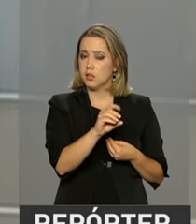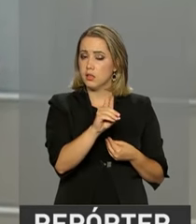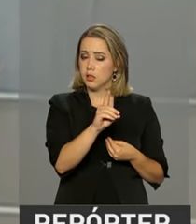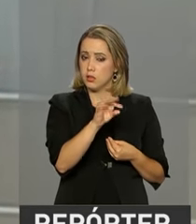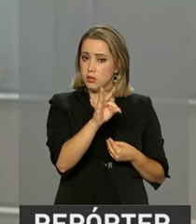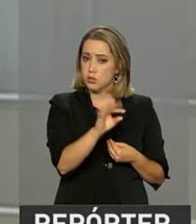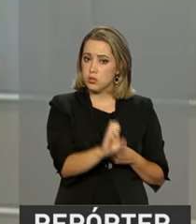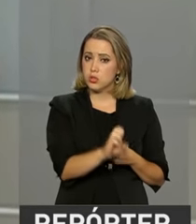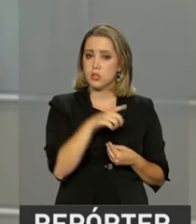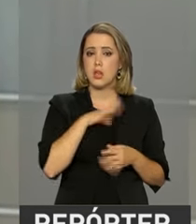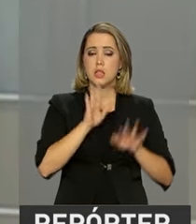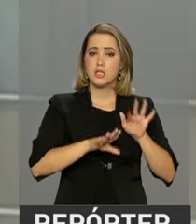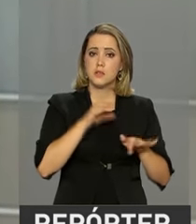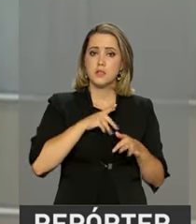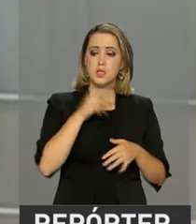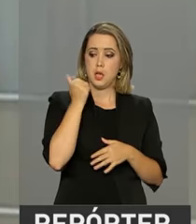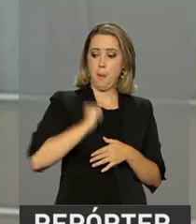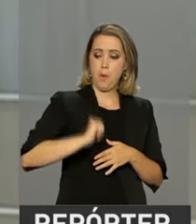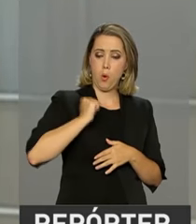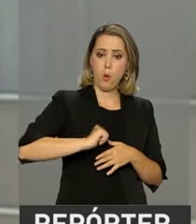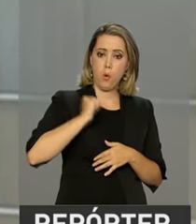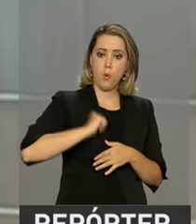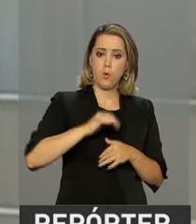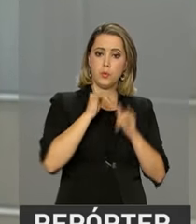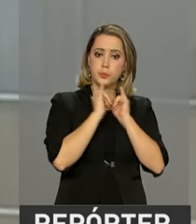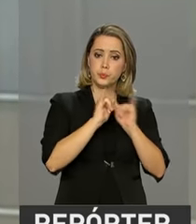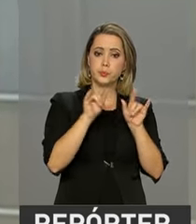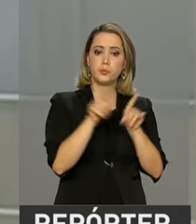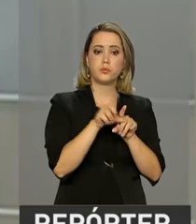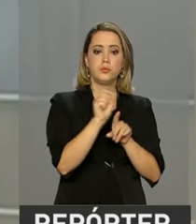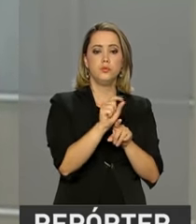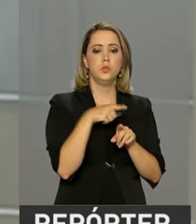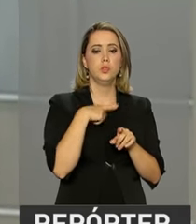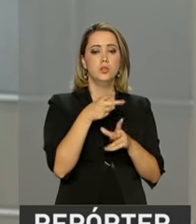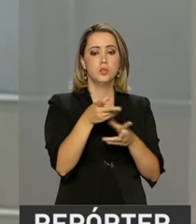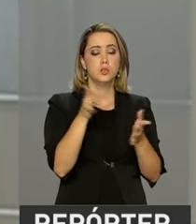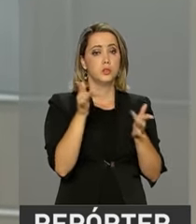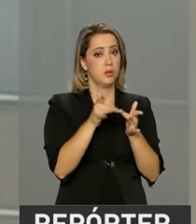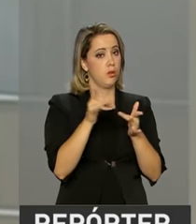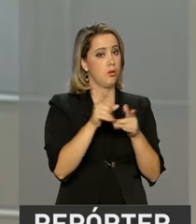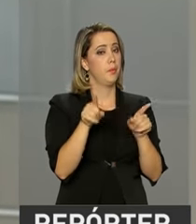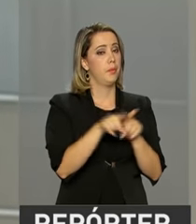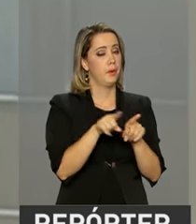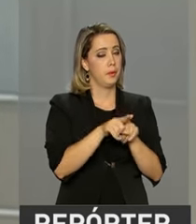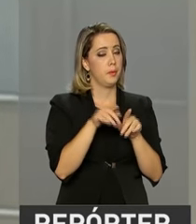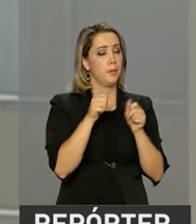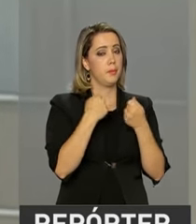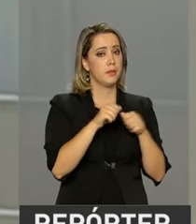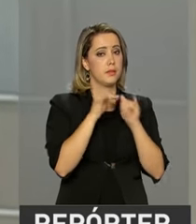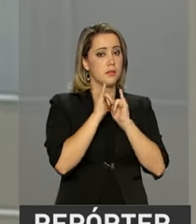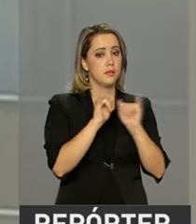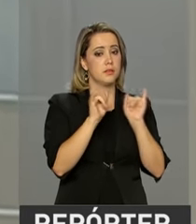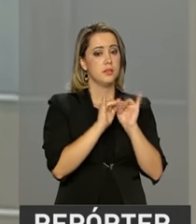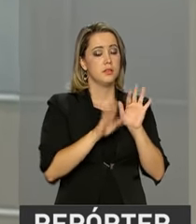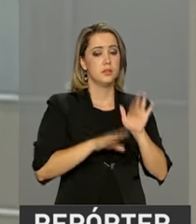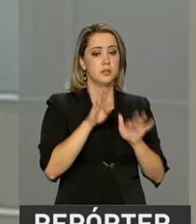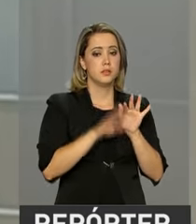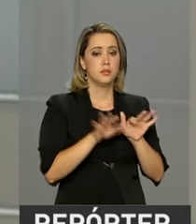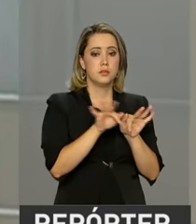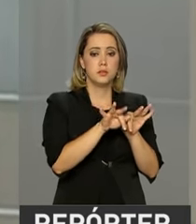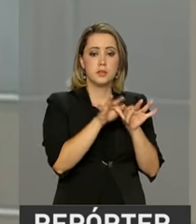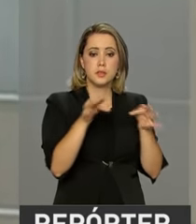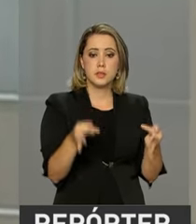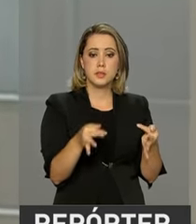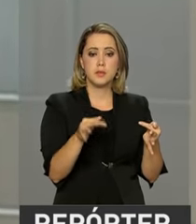tem um filho, o filho tem uma bolsa de estágio, esse rendimento tem que ser considerado também. Nós verificamos também a questão de se é mais vantajoso simplificado